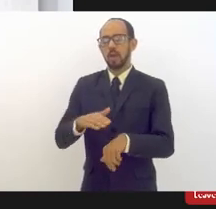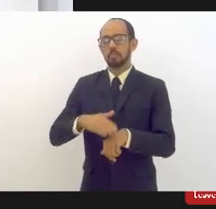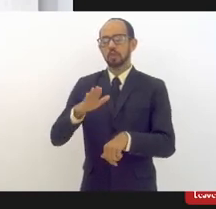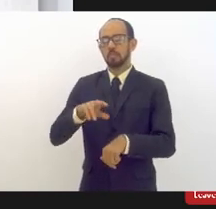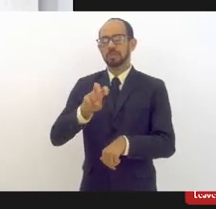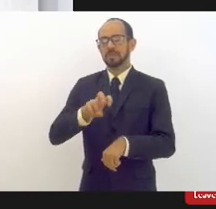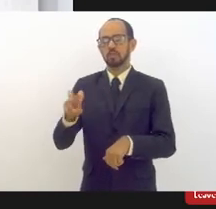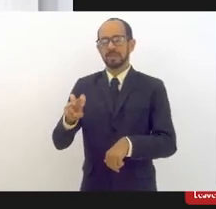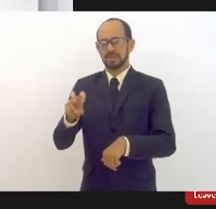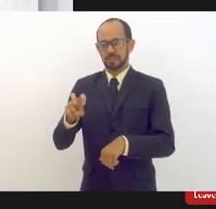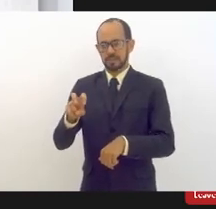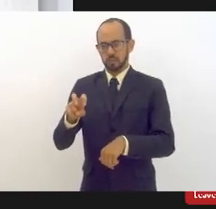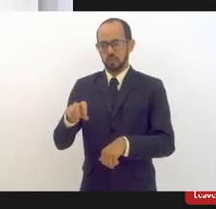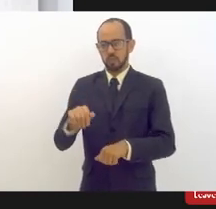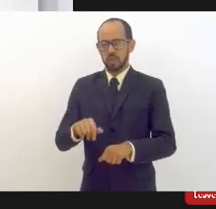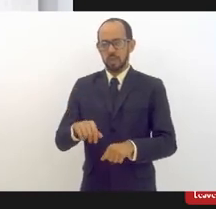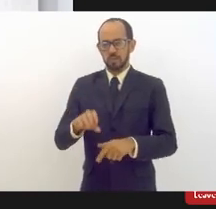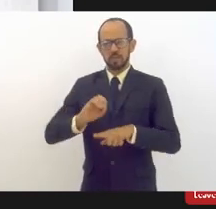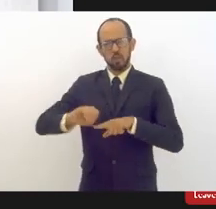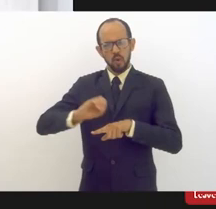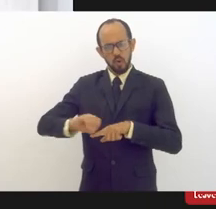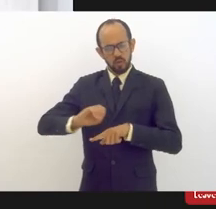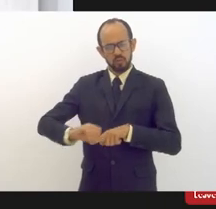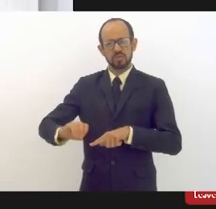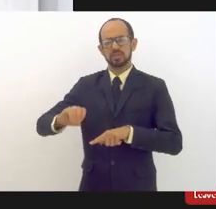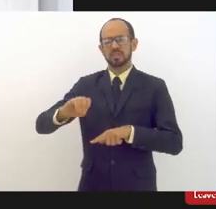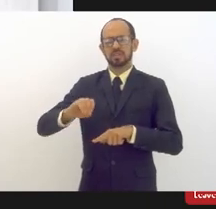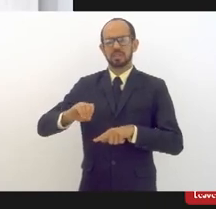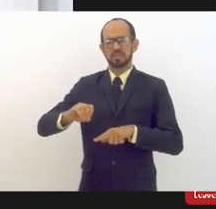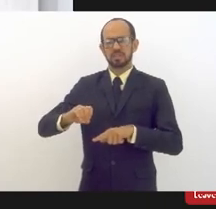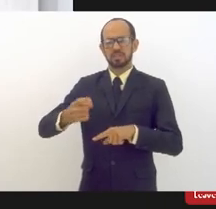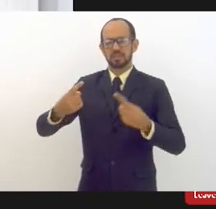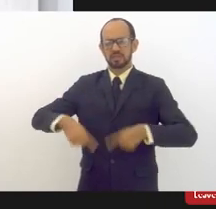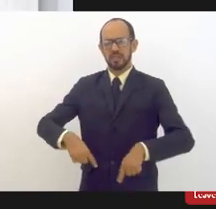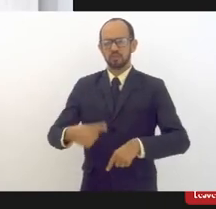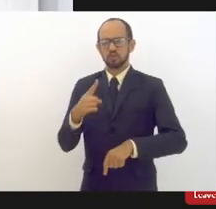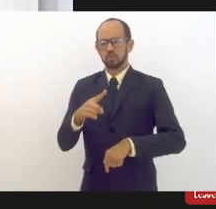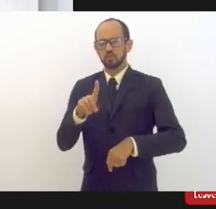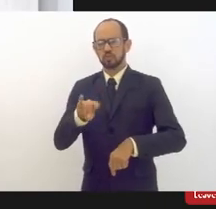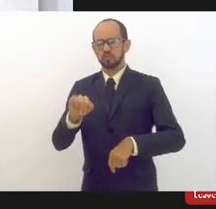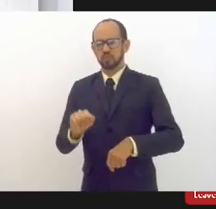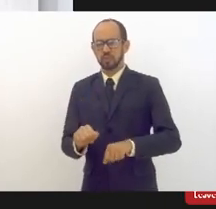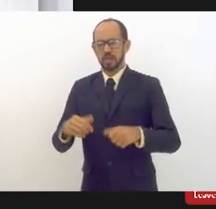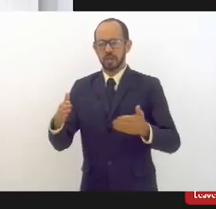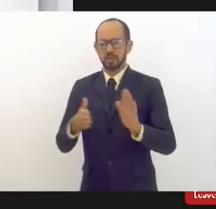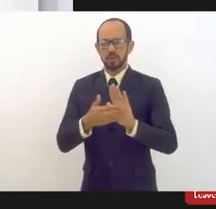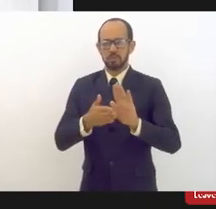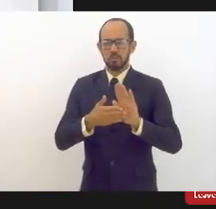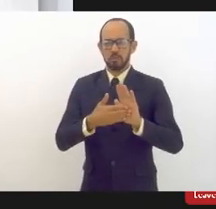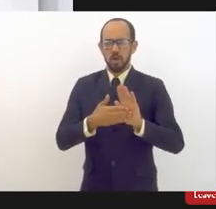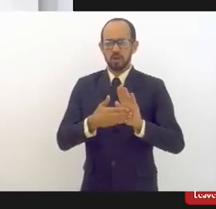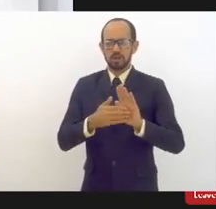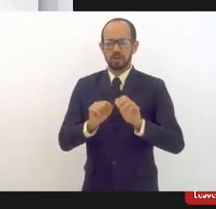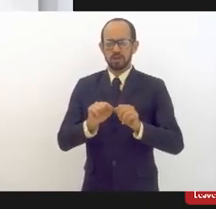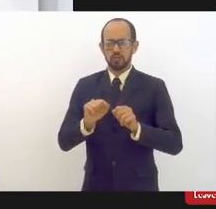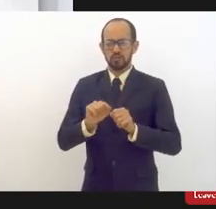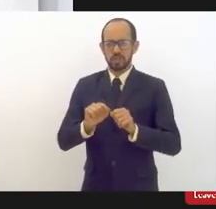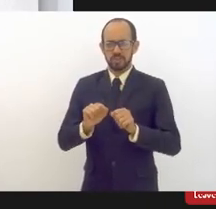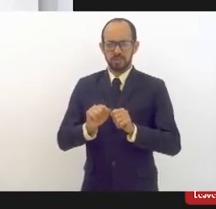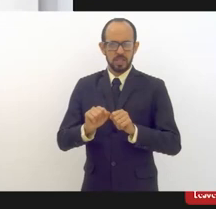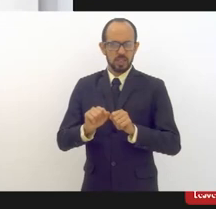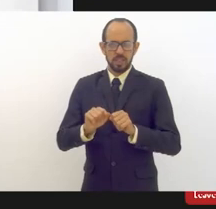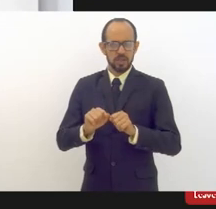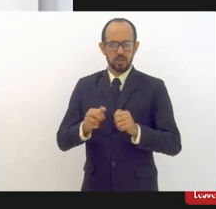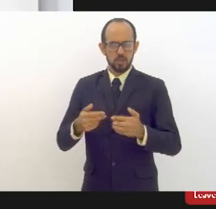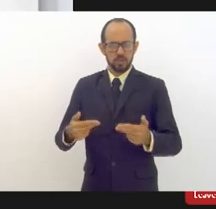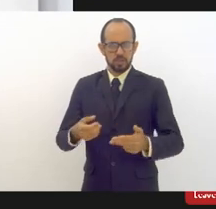são oficinas de gibi, desafio por um dia que tem a proposta de reformular,